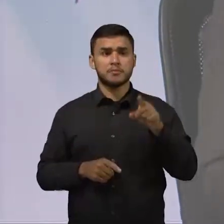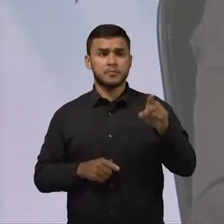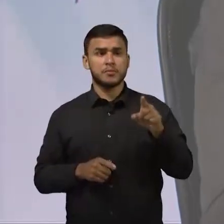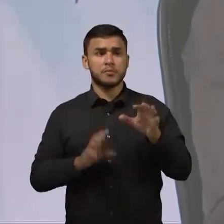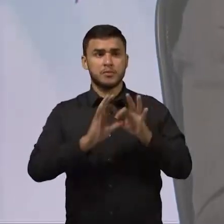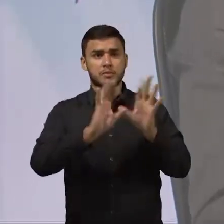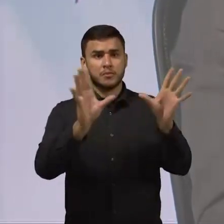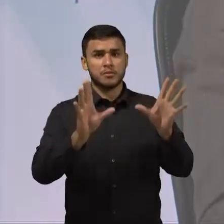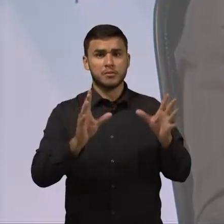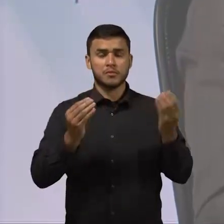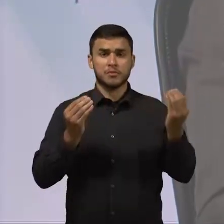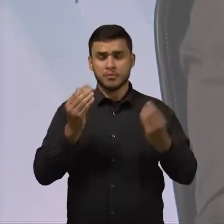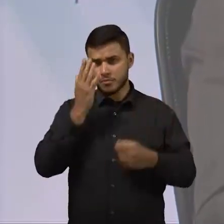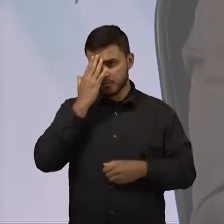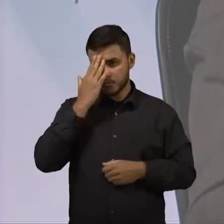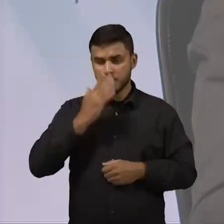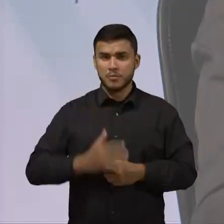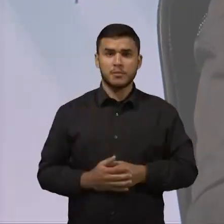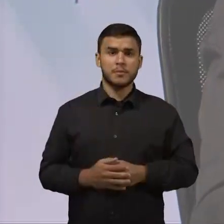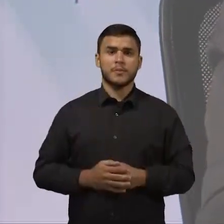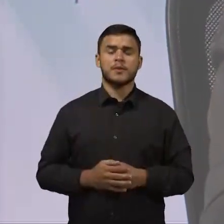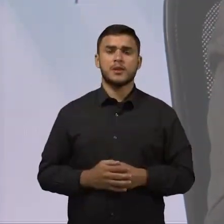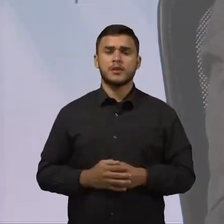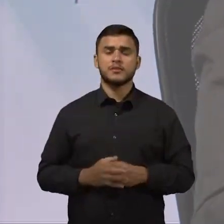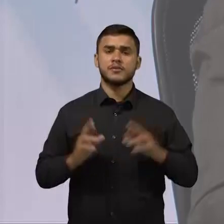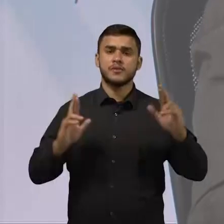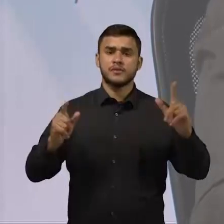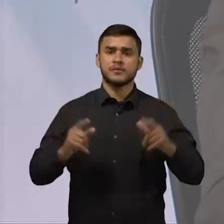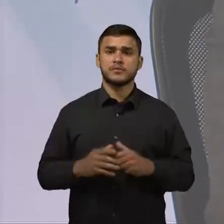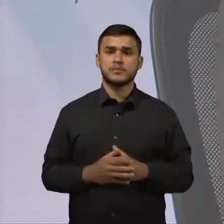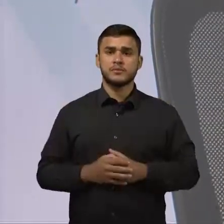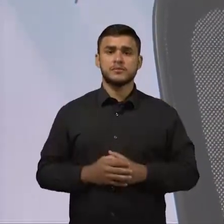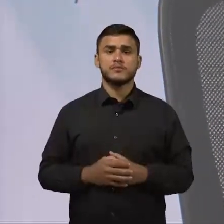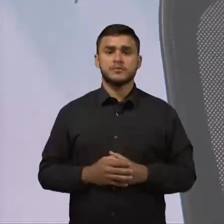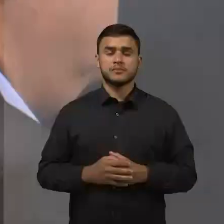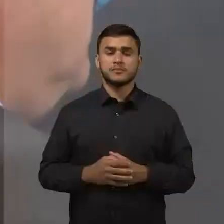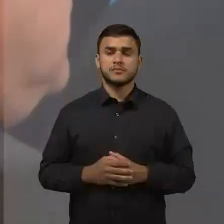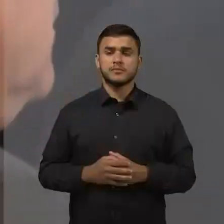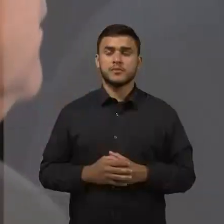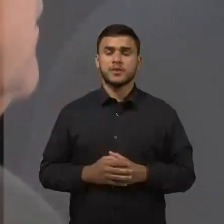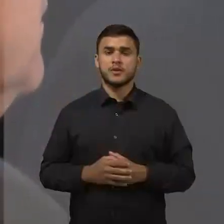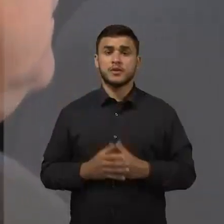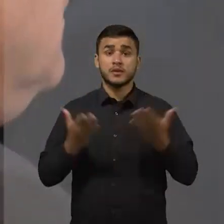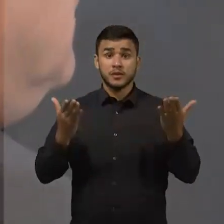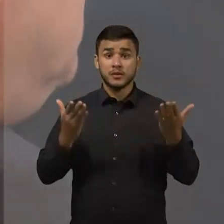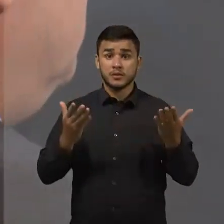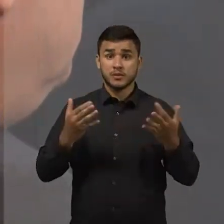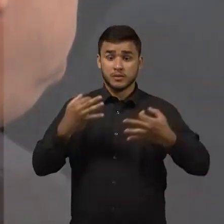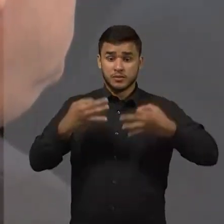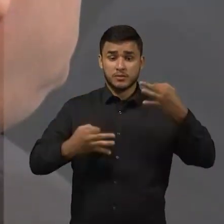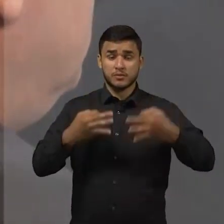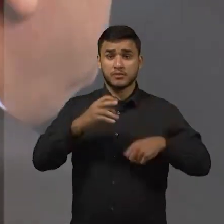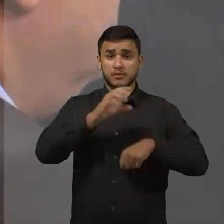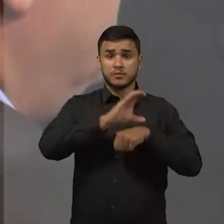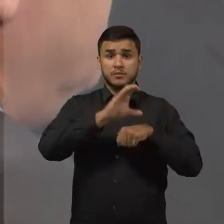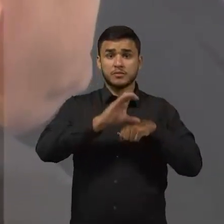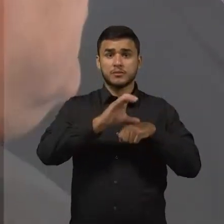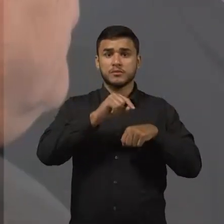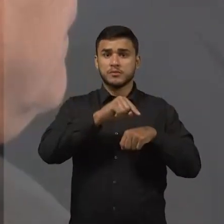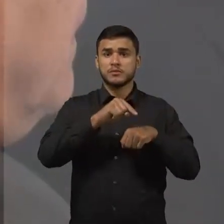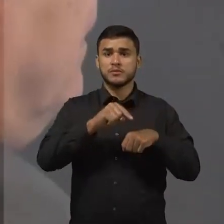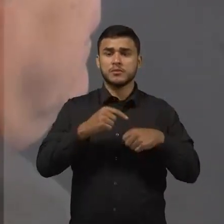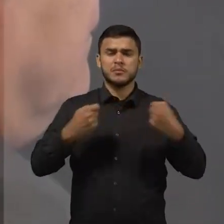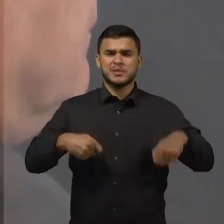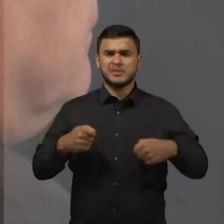que manda soltar. Não, mas a Constituição não é isso. Né? Se eles aplicassem a Constituição, não teria nem necessidade desse